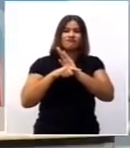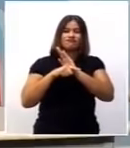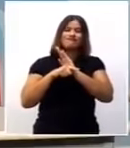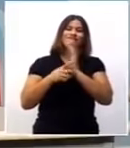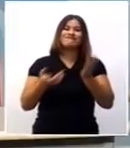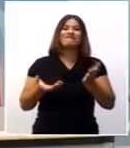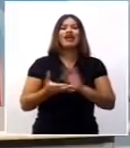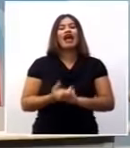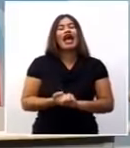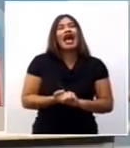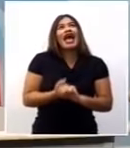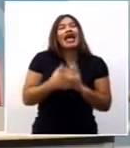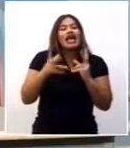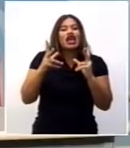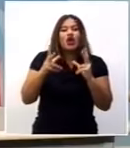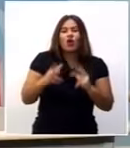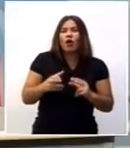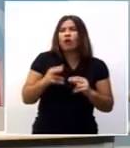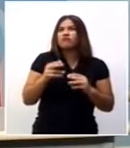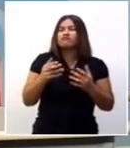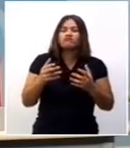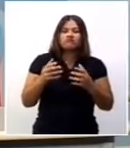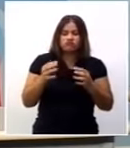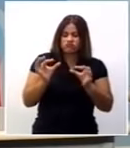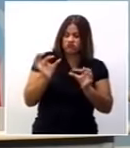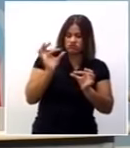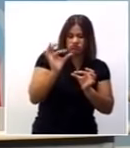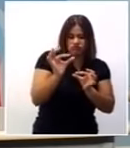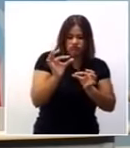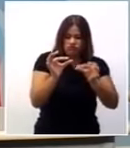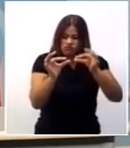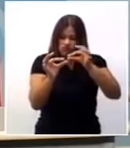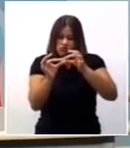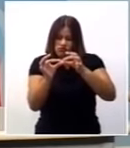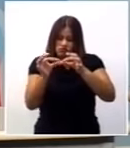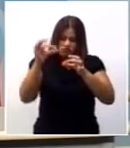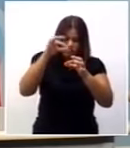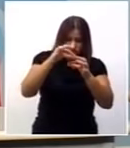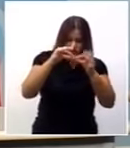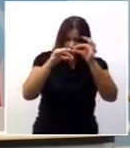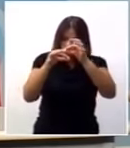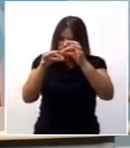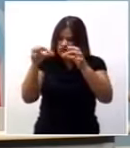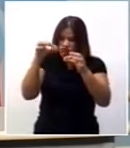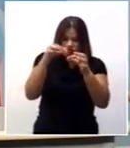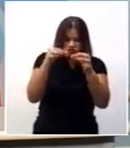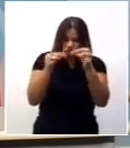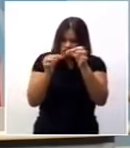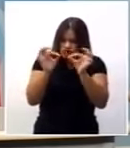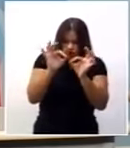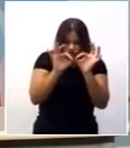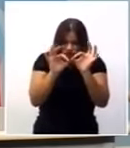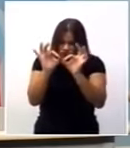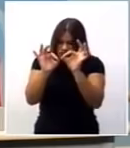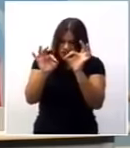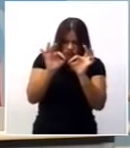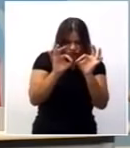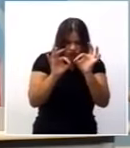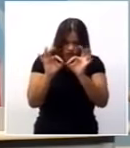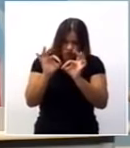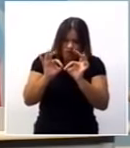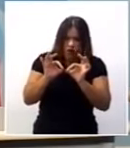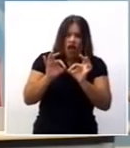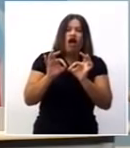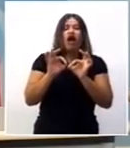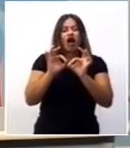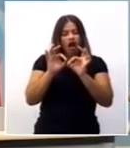se fosse montar um pequeno quebra-cabeça. Nós temos várias peças que nós temos que montar para chegar a uma história. Isso é trabalhar com uma